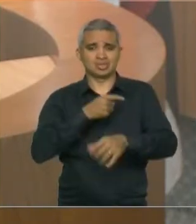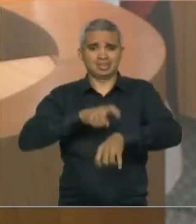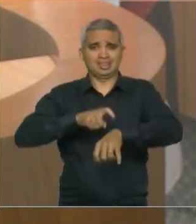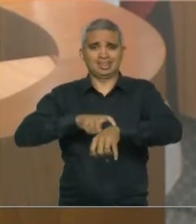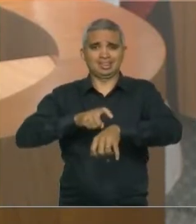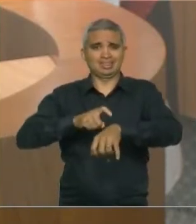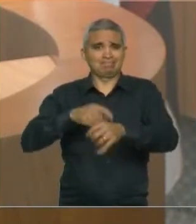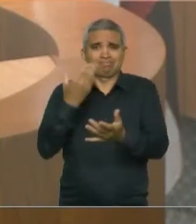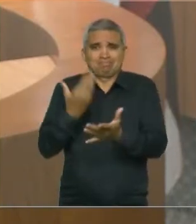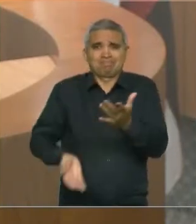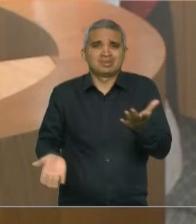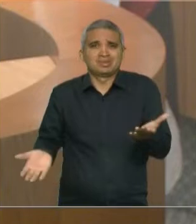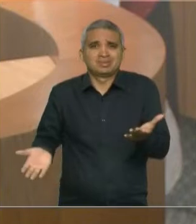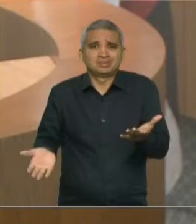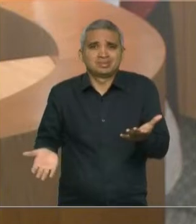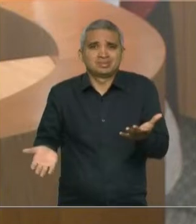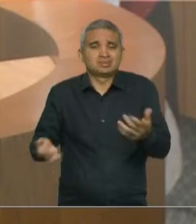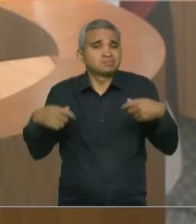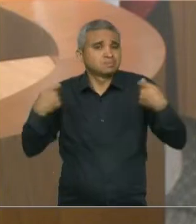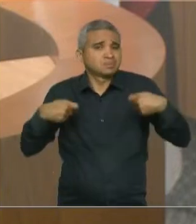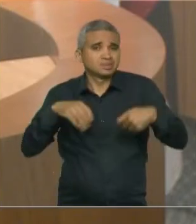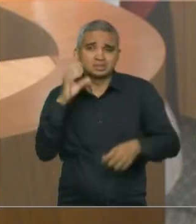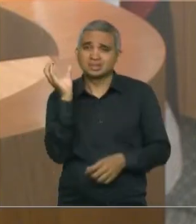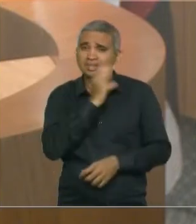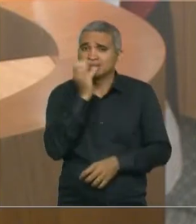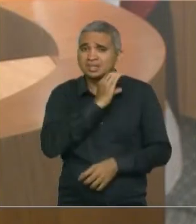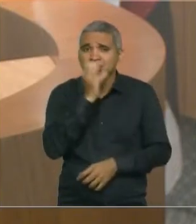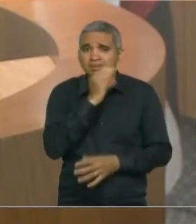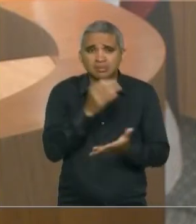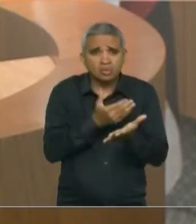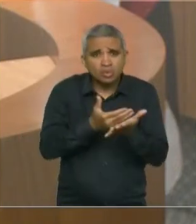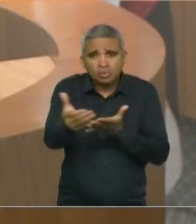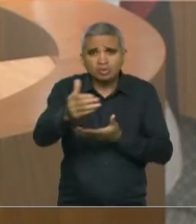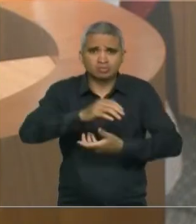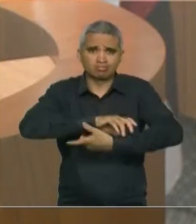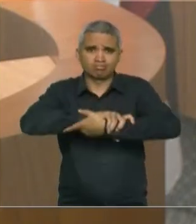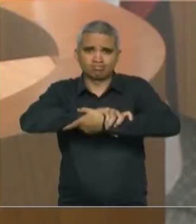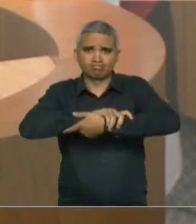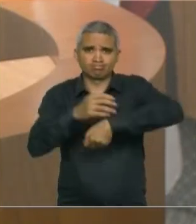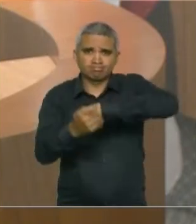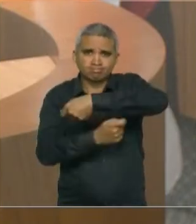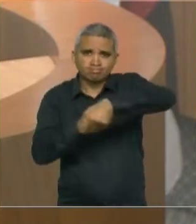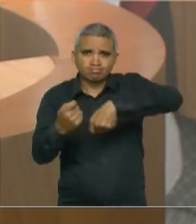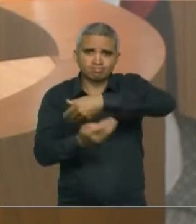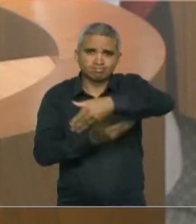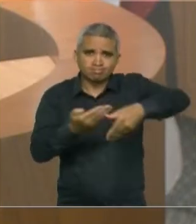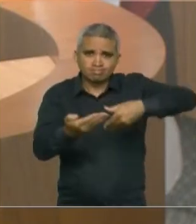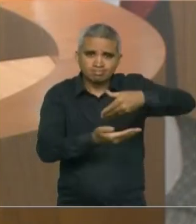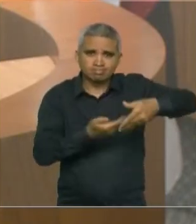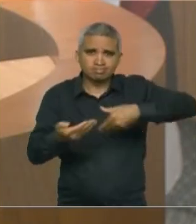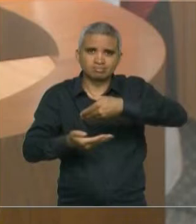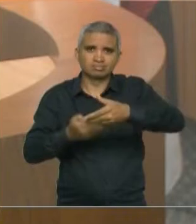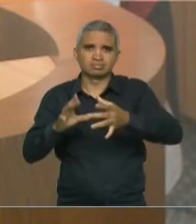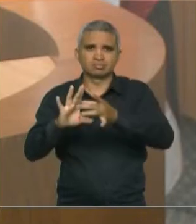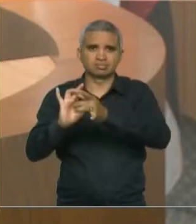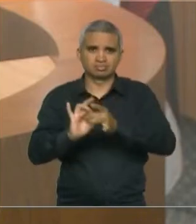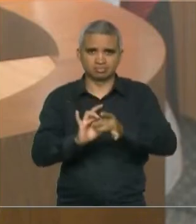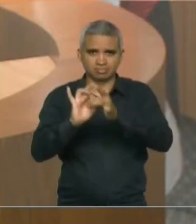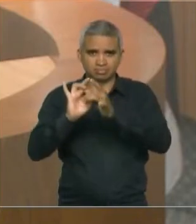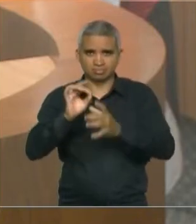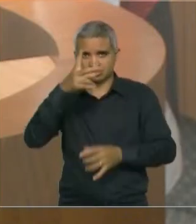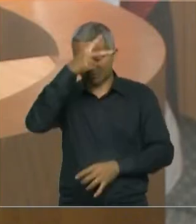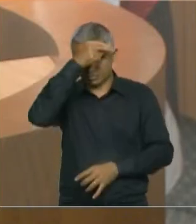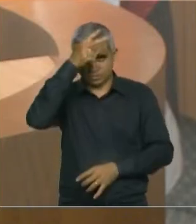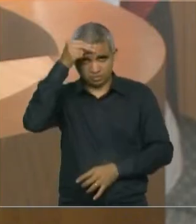inércia urgentemente nessa questão dos consórcios, visando melhorar a saúde pública do Estado do Maranhão. Então, nós temos que